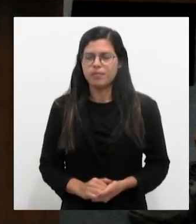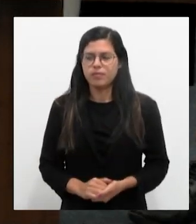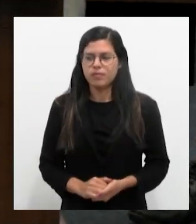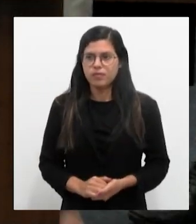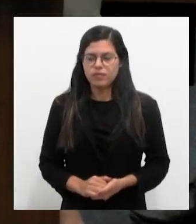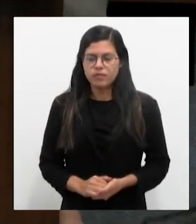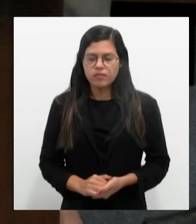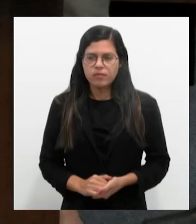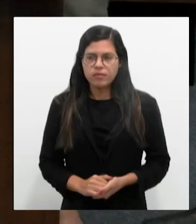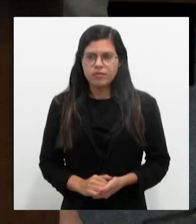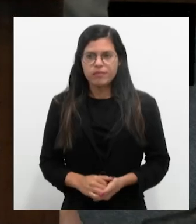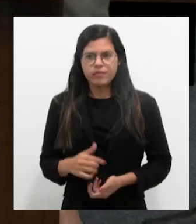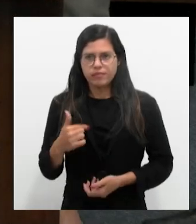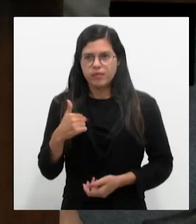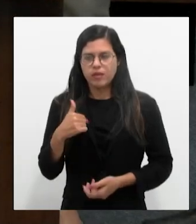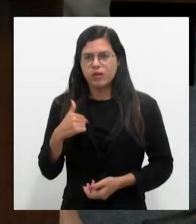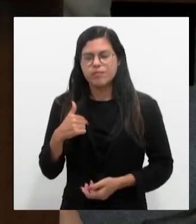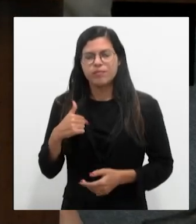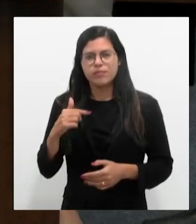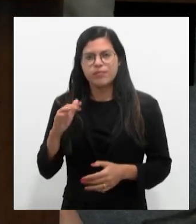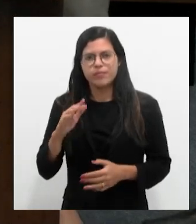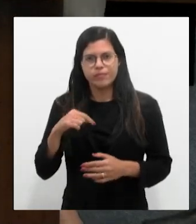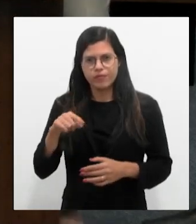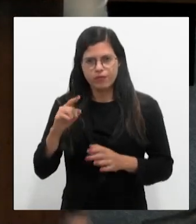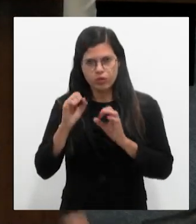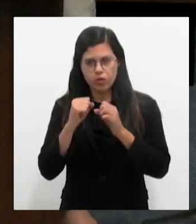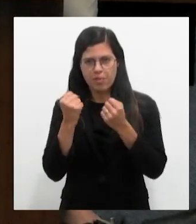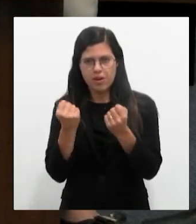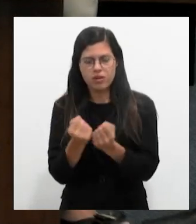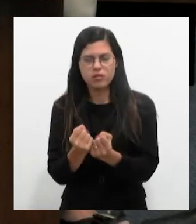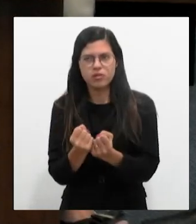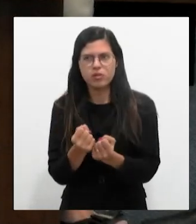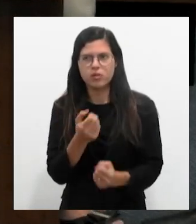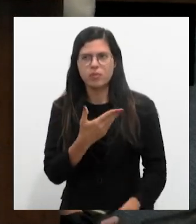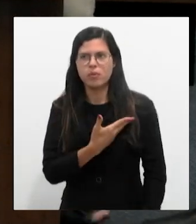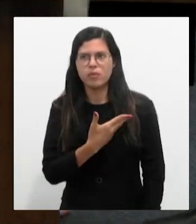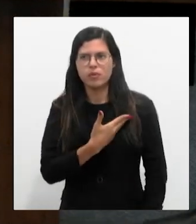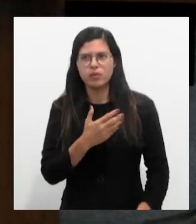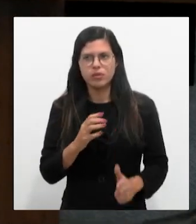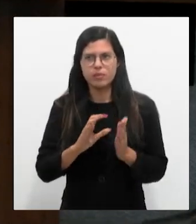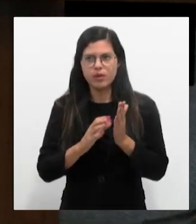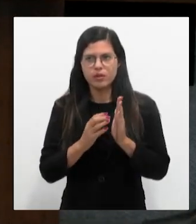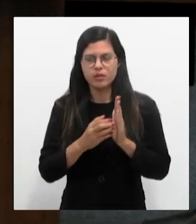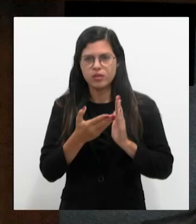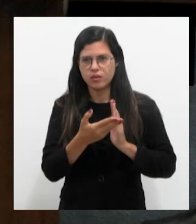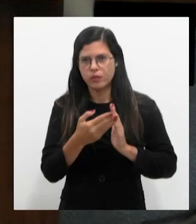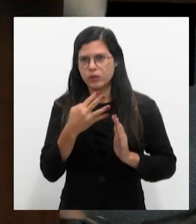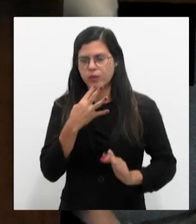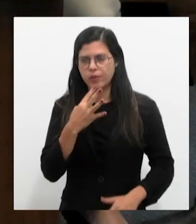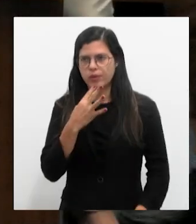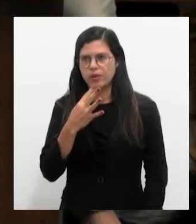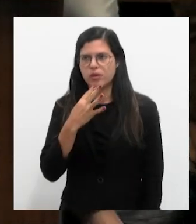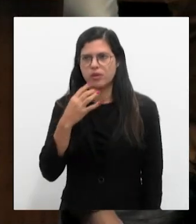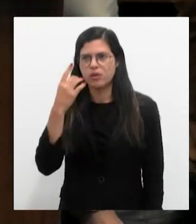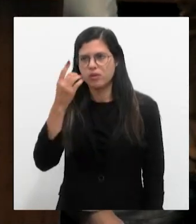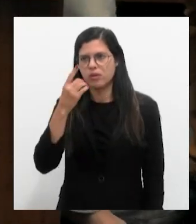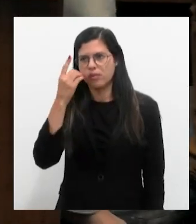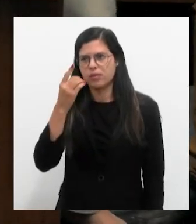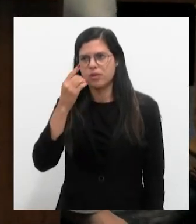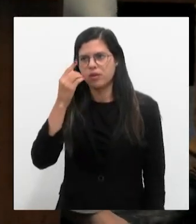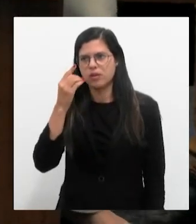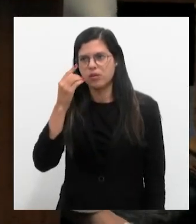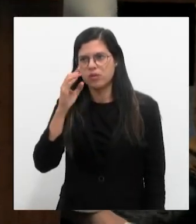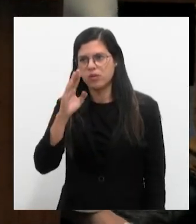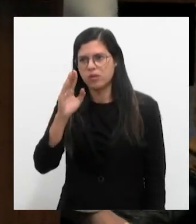recentemente fui ao Maracanã com meu companheiro de partido, que Vossa Excelência muito bem conhece, que é o deputado Bandeira de